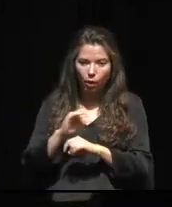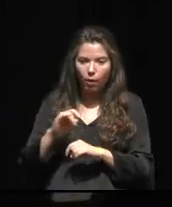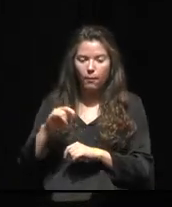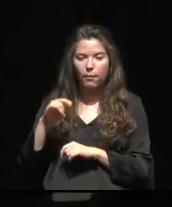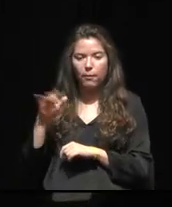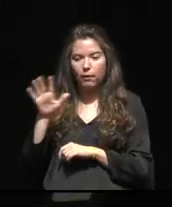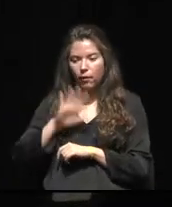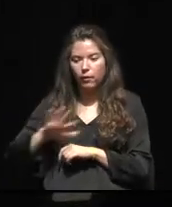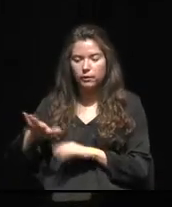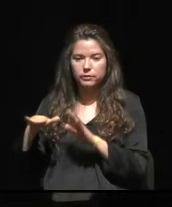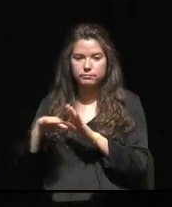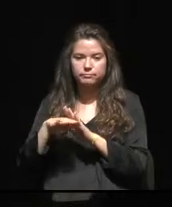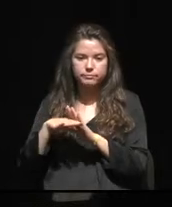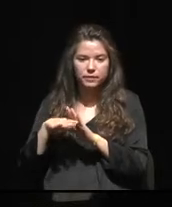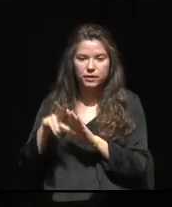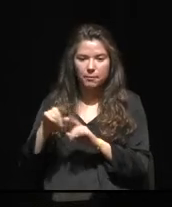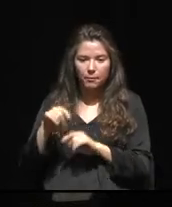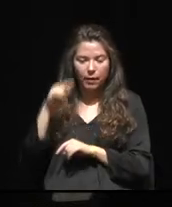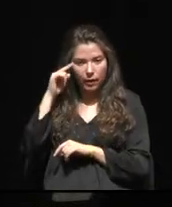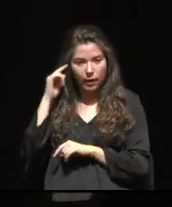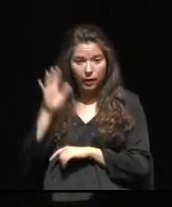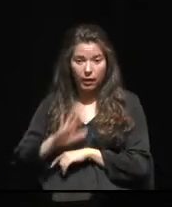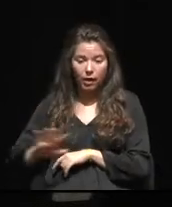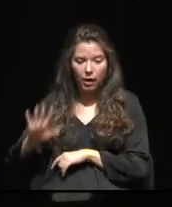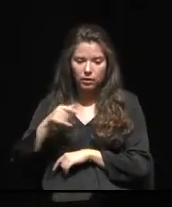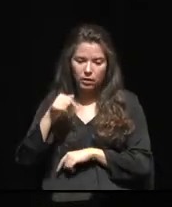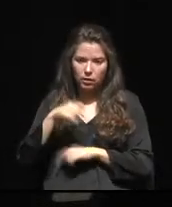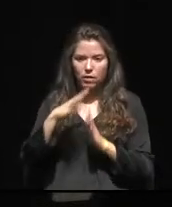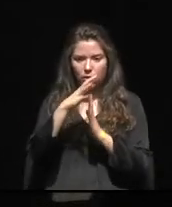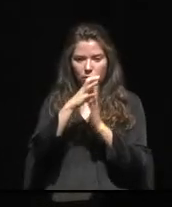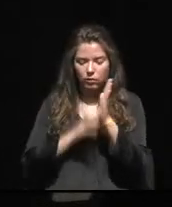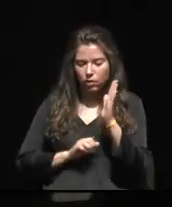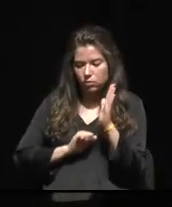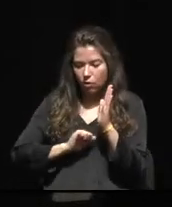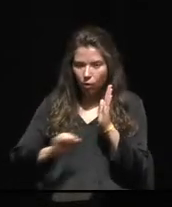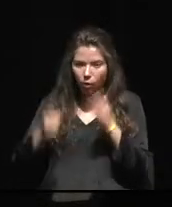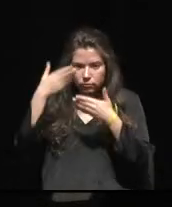Ásia vem aqui com este texto atacar as democracias